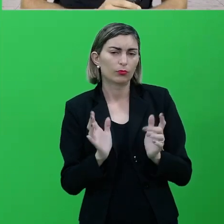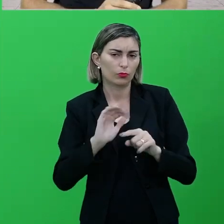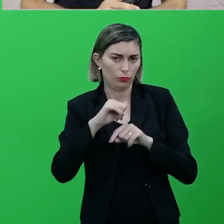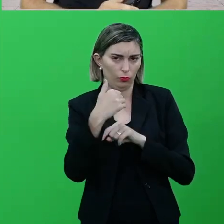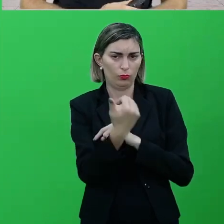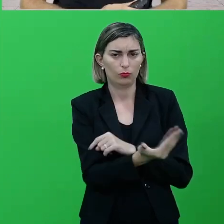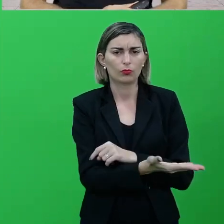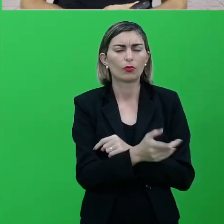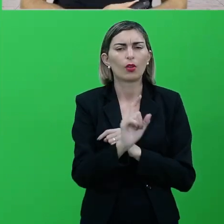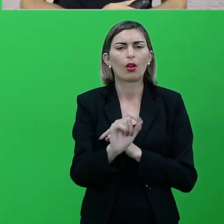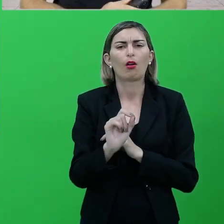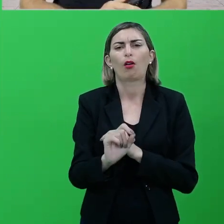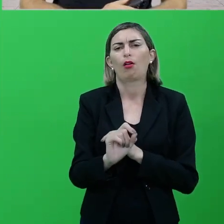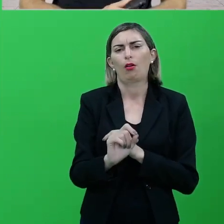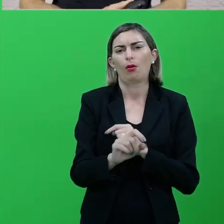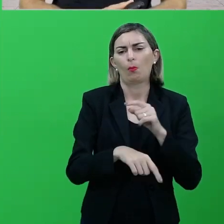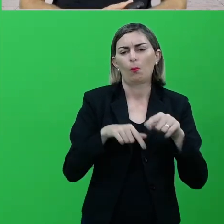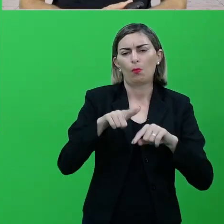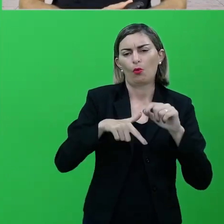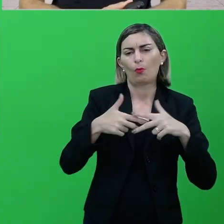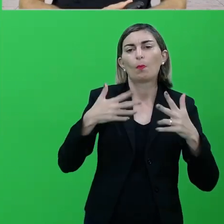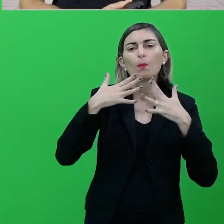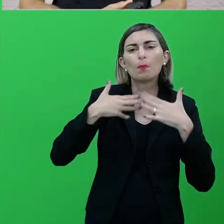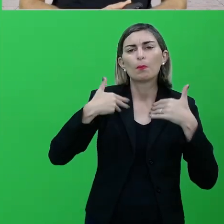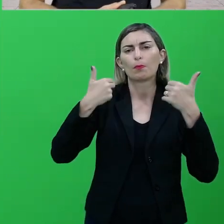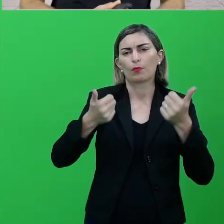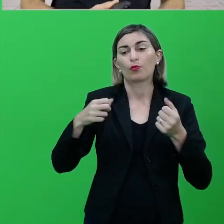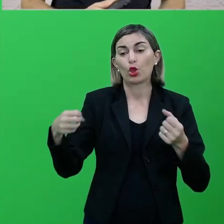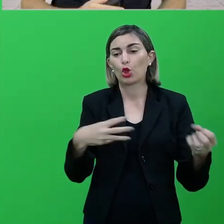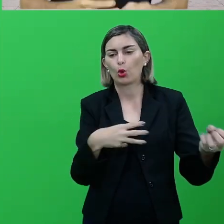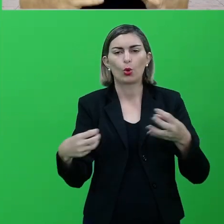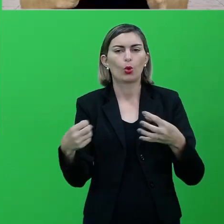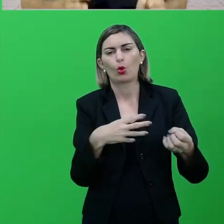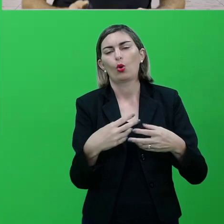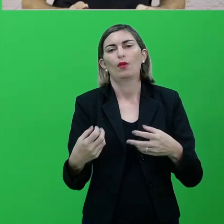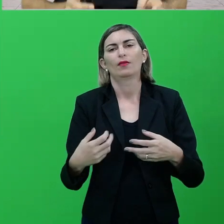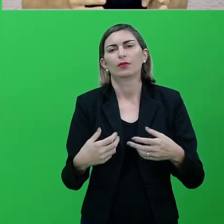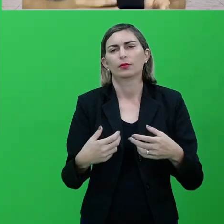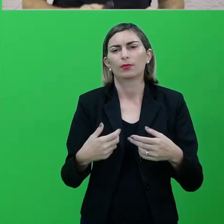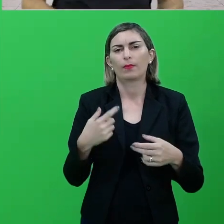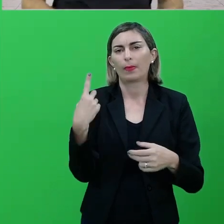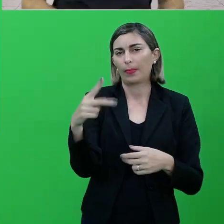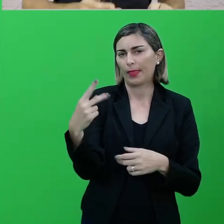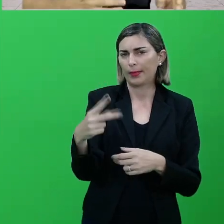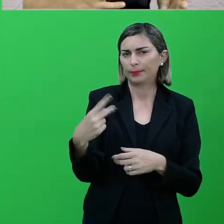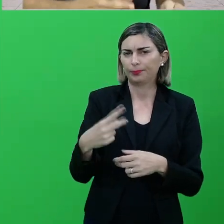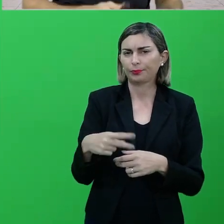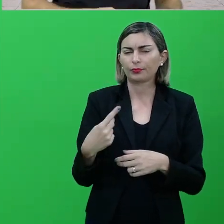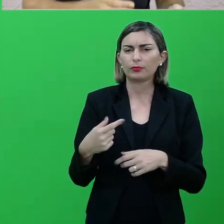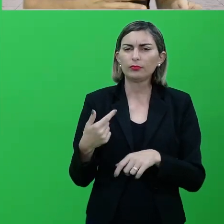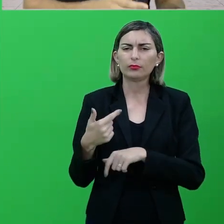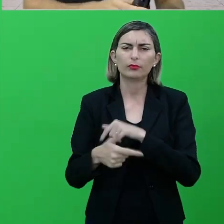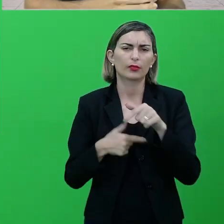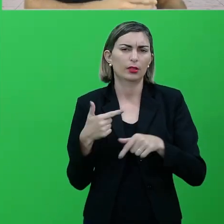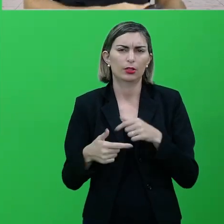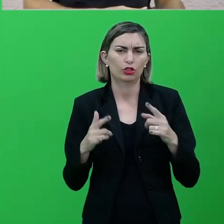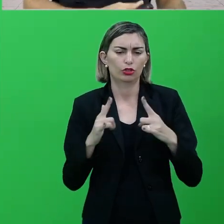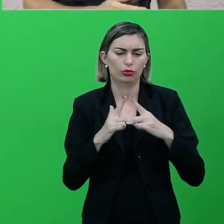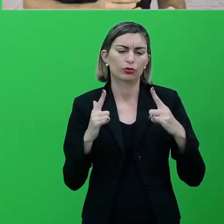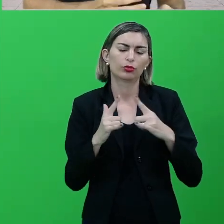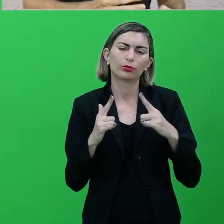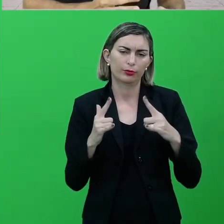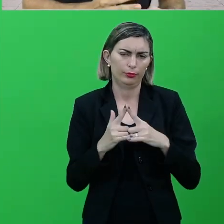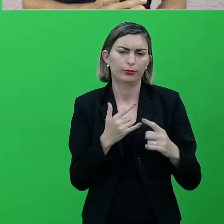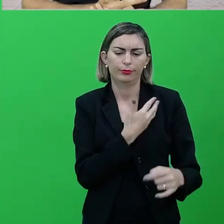externos, ele inclui a demanda por produtos melhorados ou novos serviços por aqueles que são servidos pela instituição